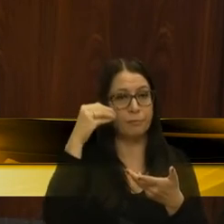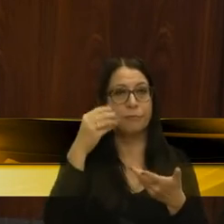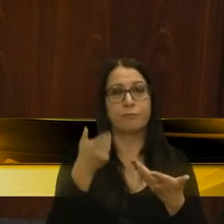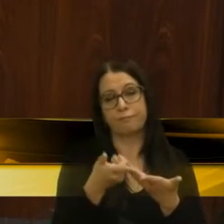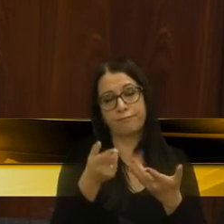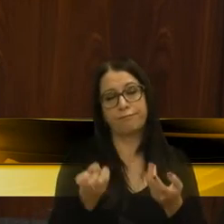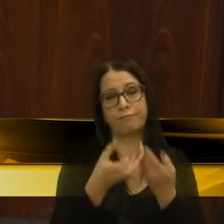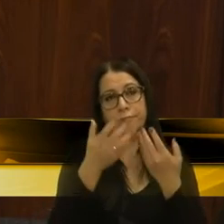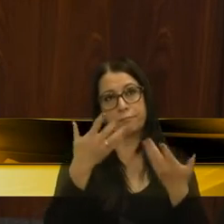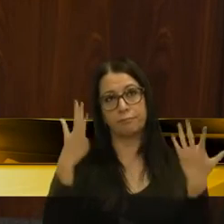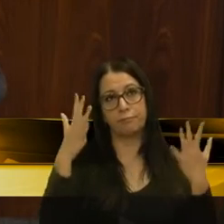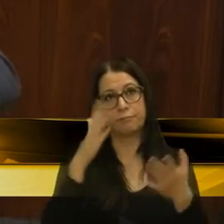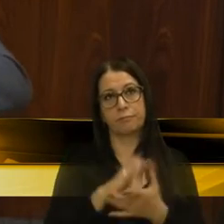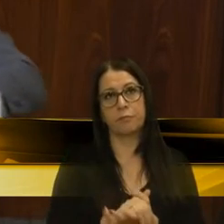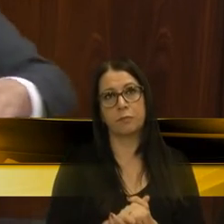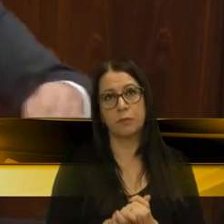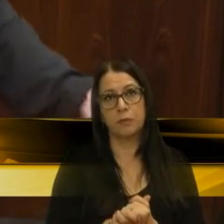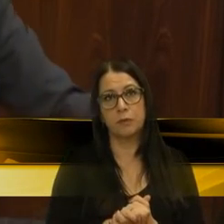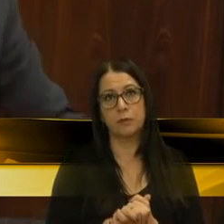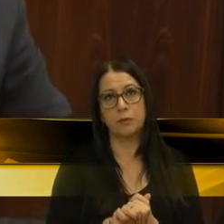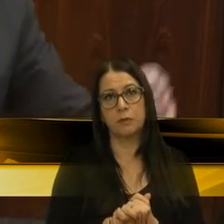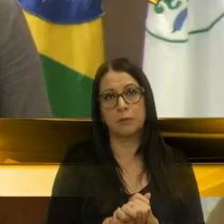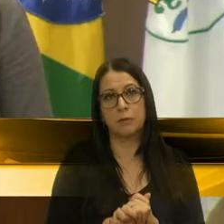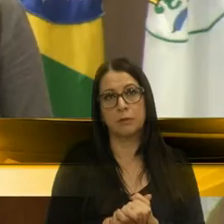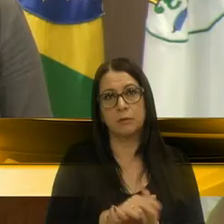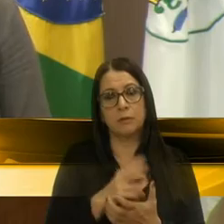Mas parabéns, vereador Denise. Obrigada, vereador Alberto.